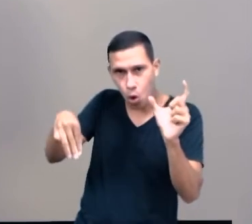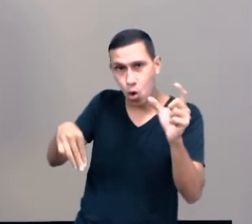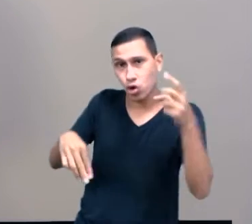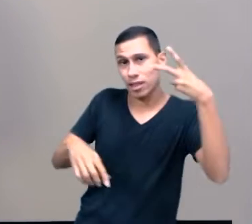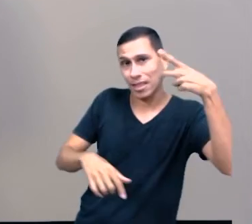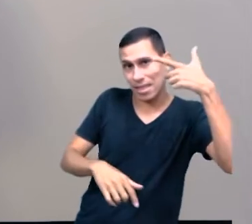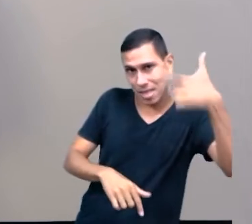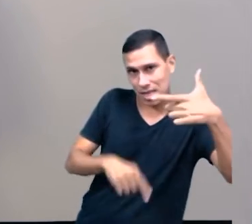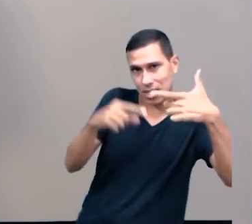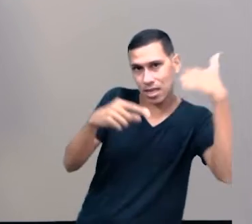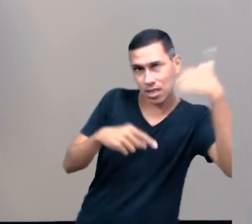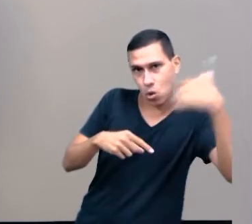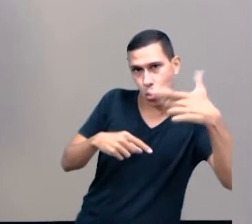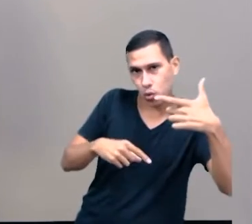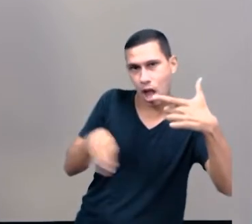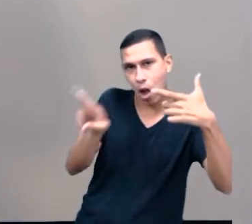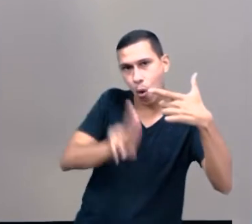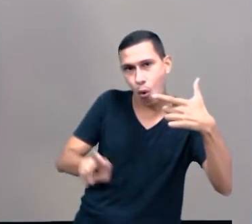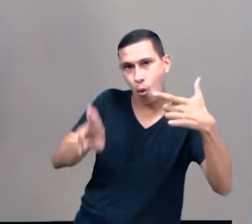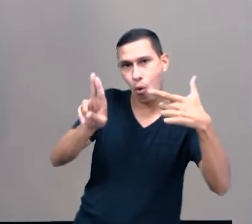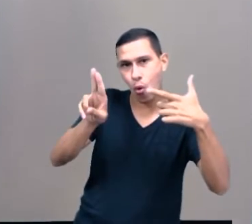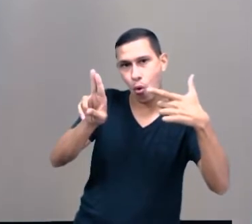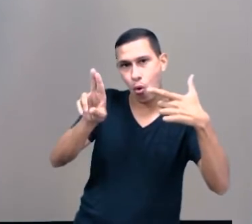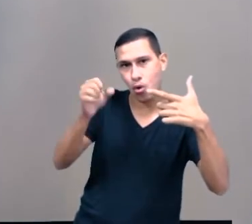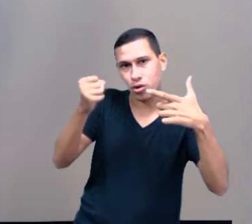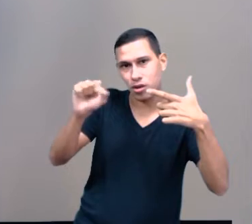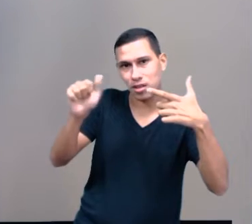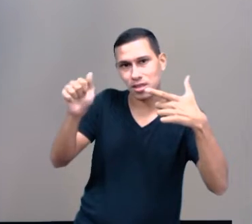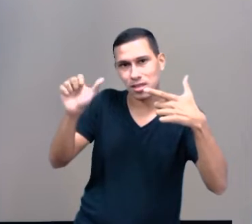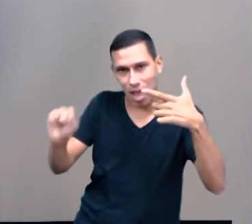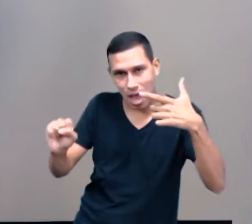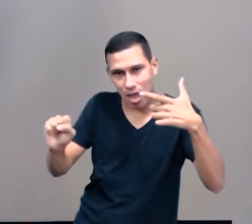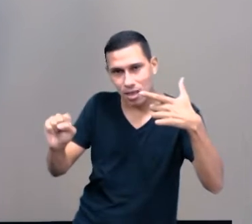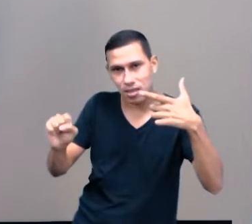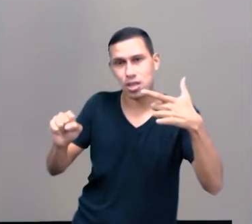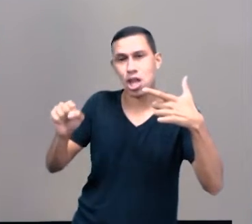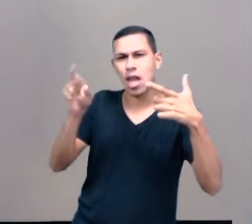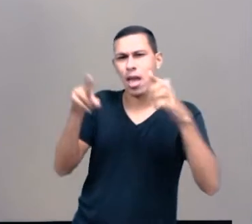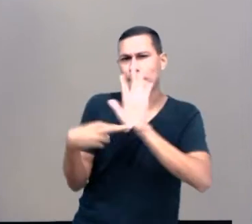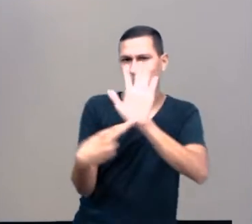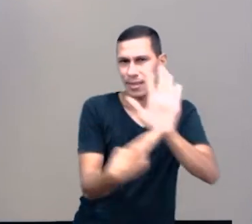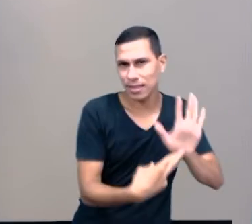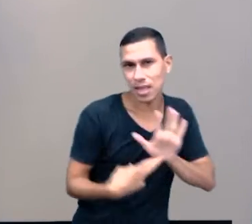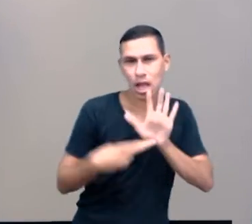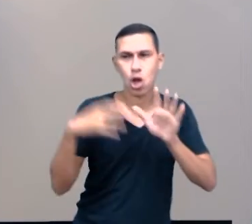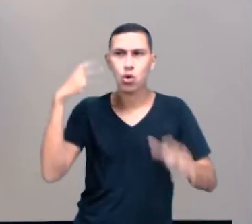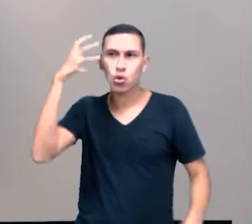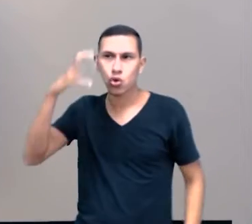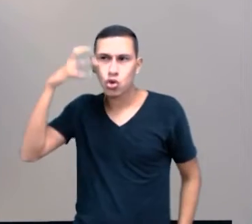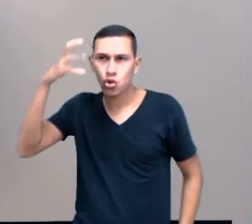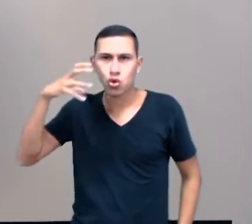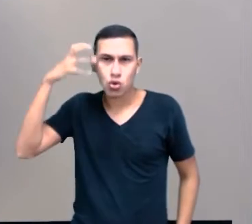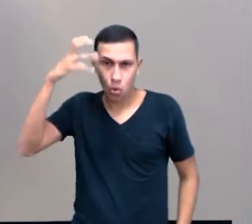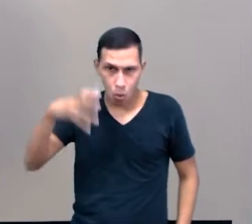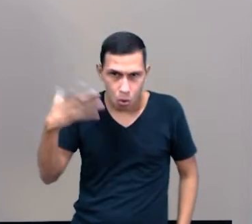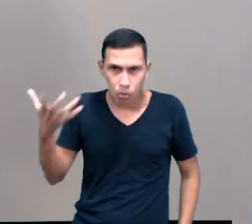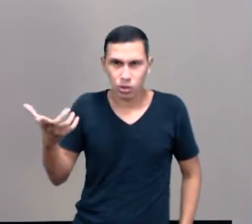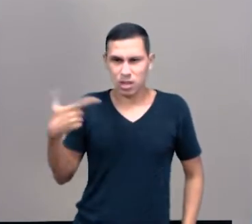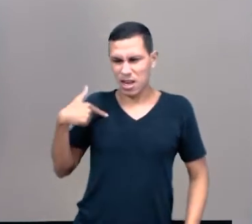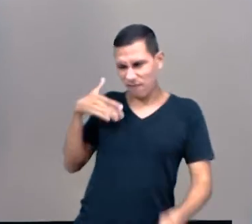segunda onomatopeia, que é o zás, representando aí o som de velocidade, a velocidade do Cascão